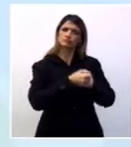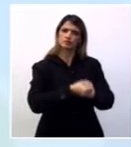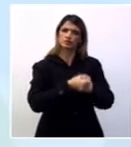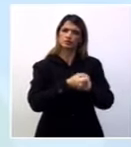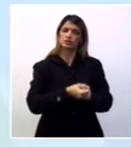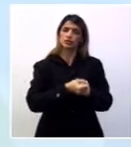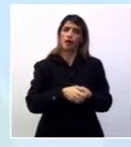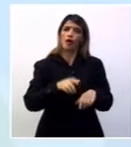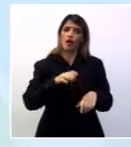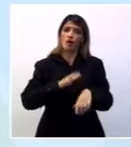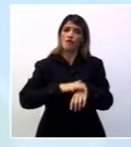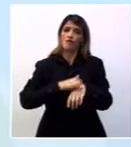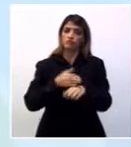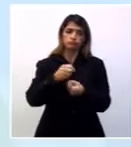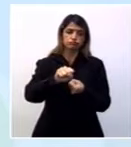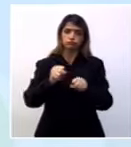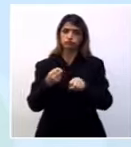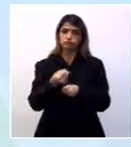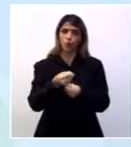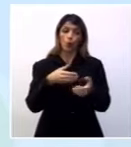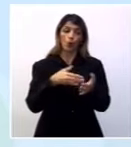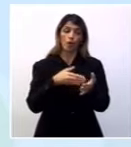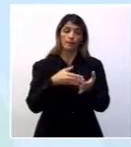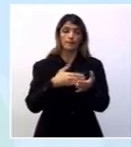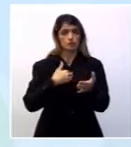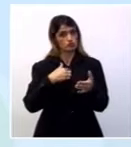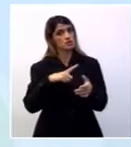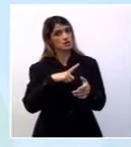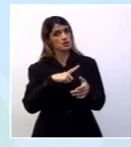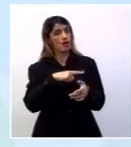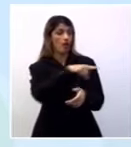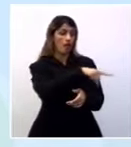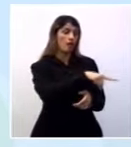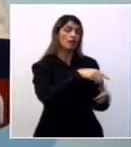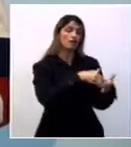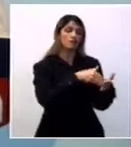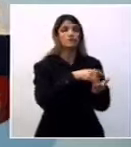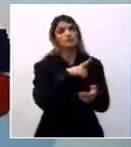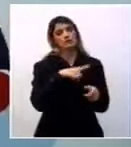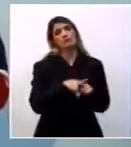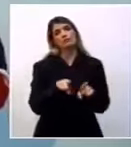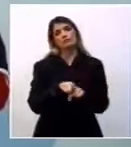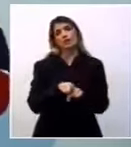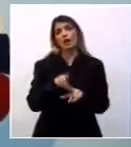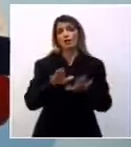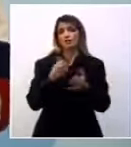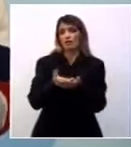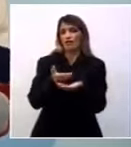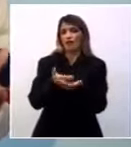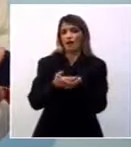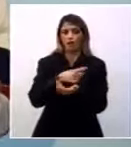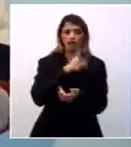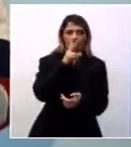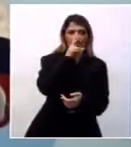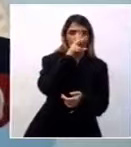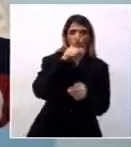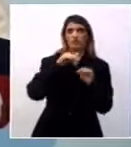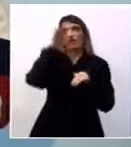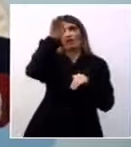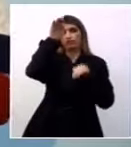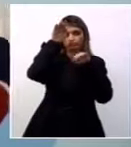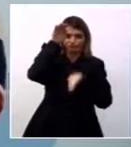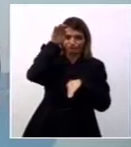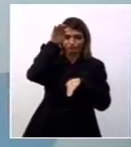atividades conforme o limite de cada um. Muitas vezes, na aula de educação física, um colega é mais forte, um é mais alto, um é mais